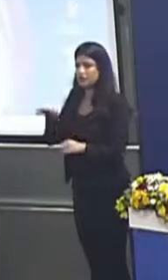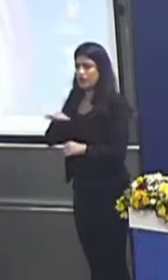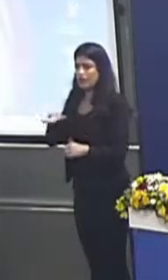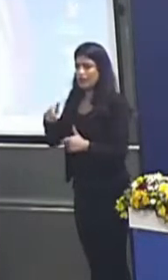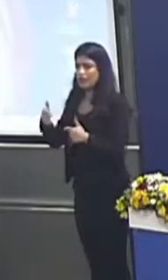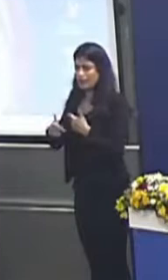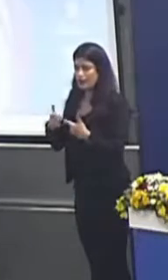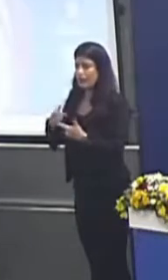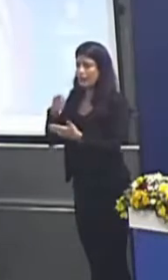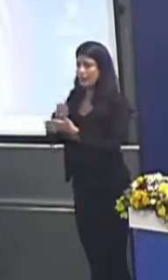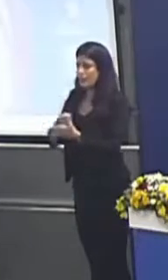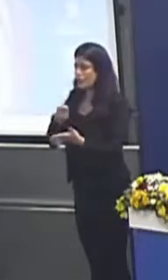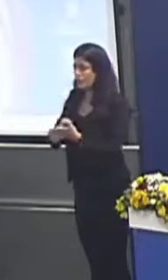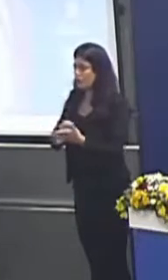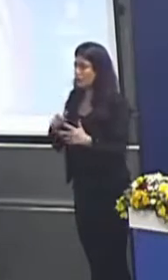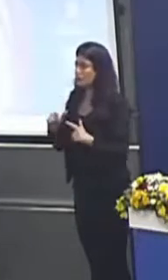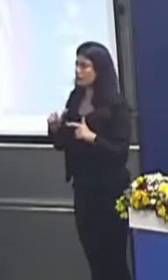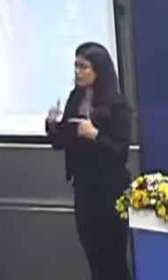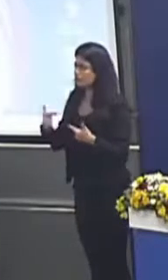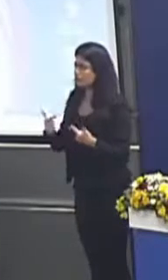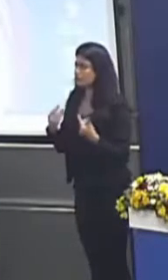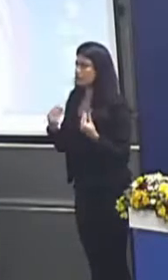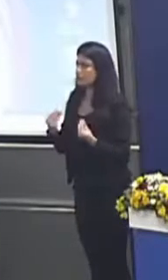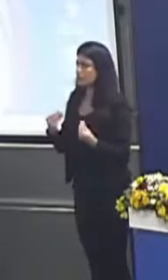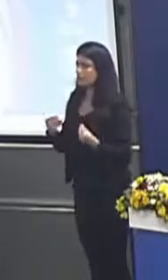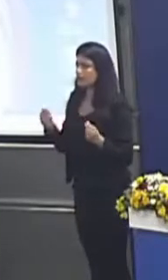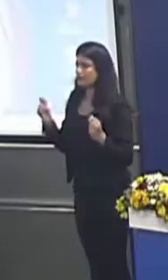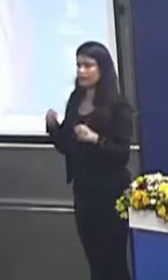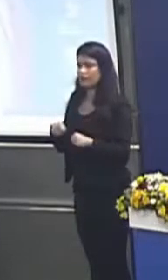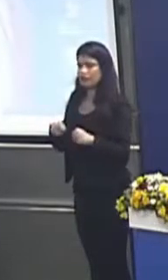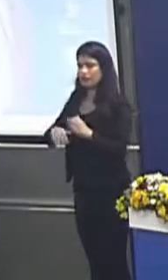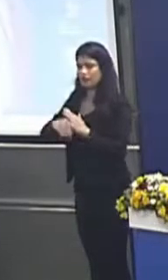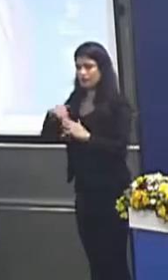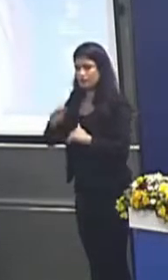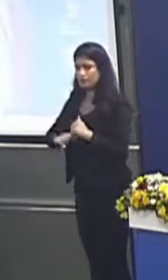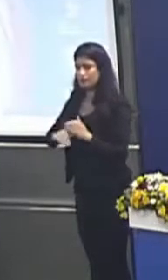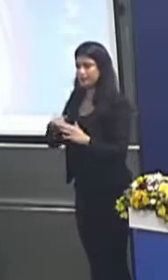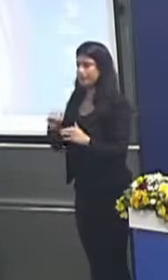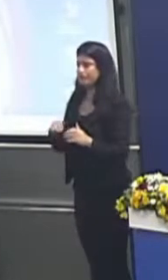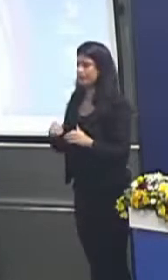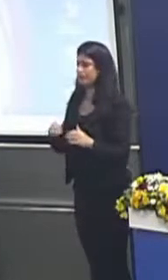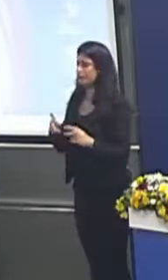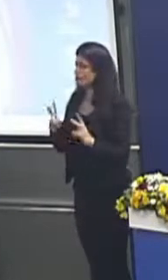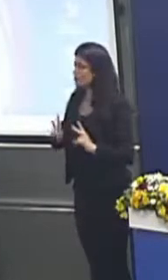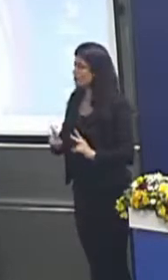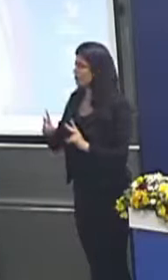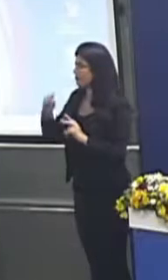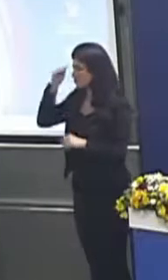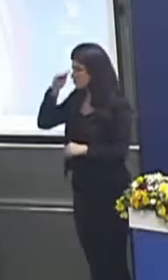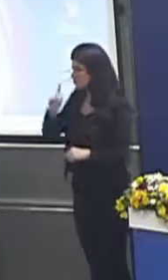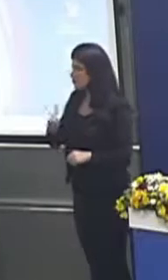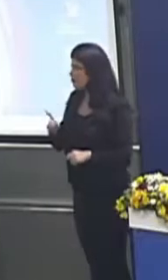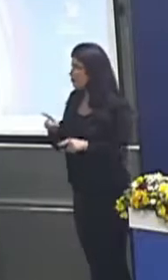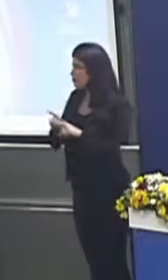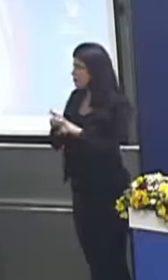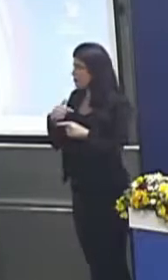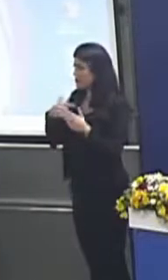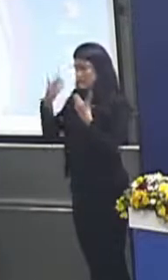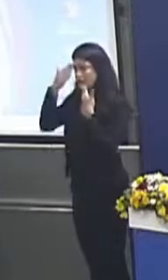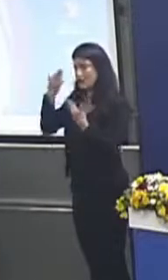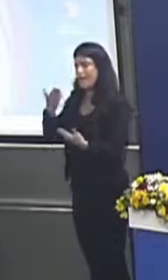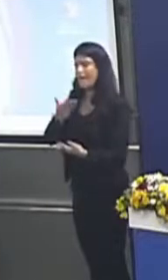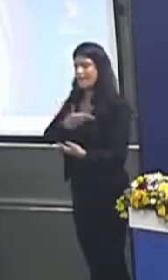sua luta contribuíram para que a gente pudesse chegar até aqui. Então, agradecer minha parceira,